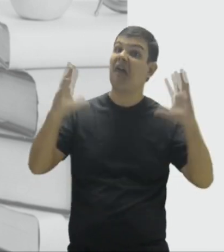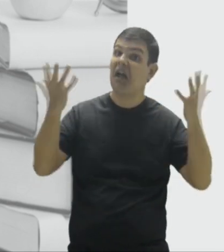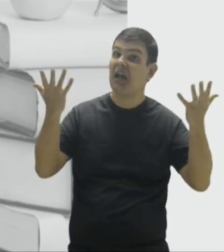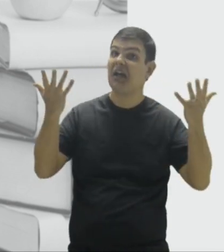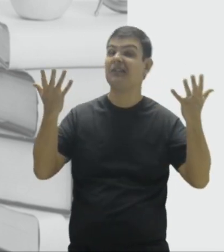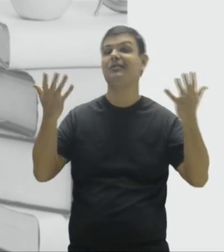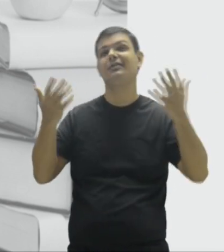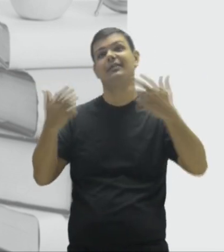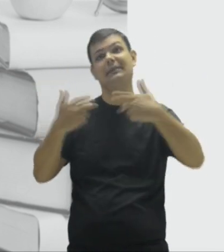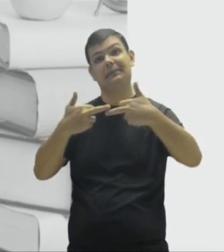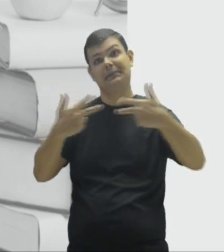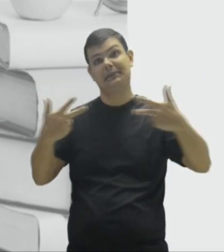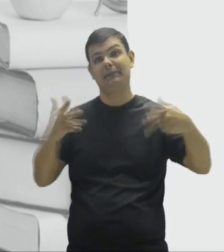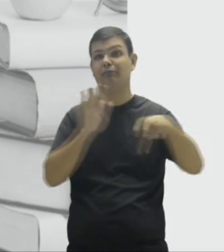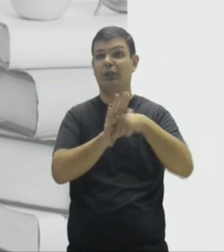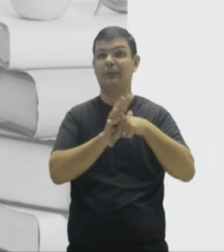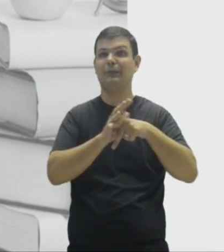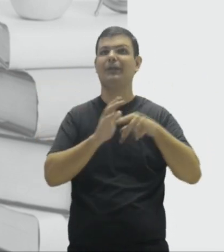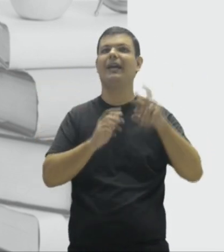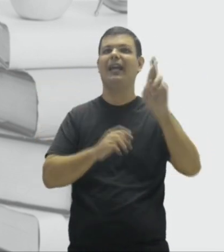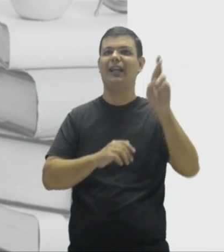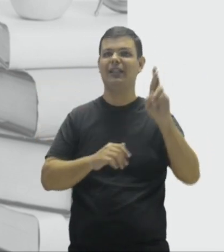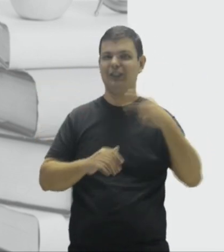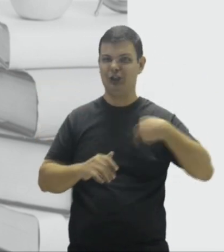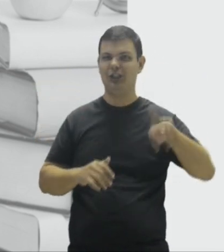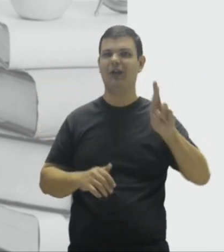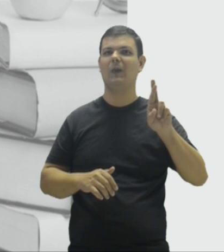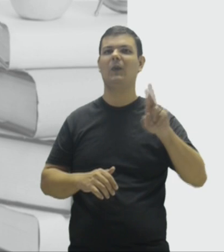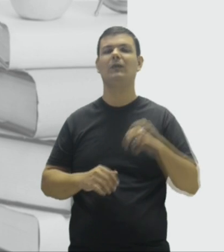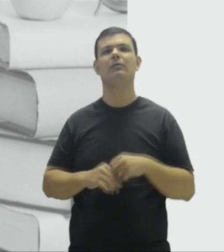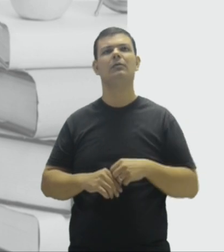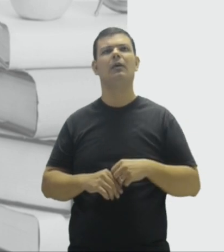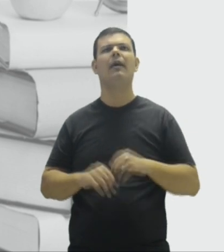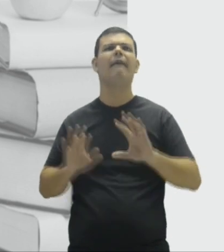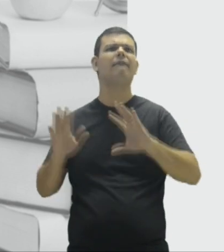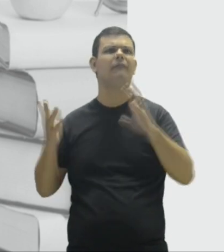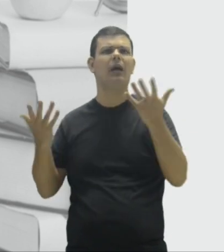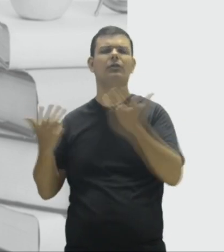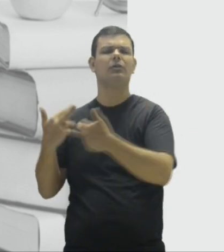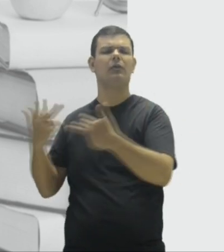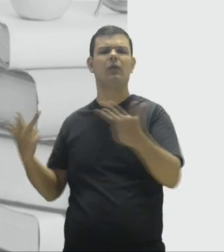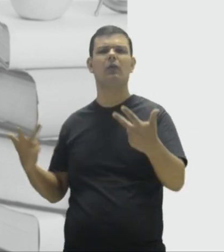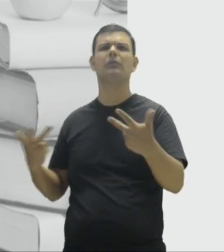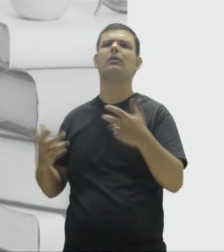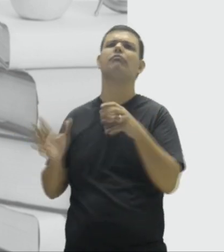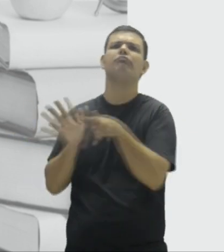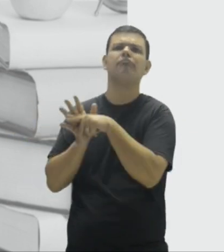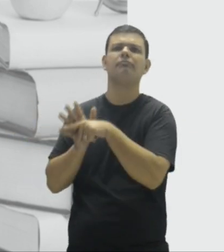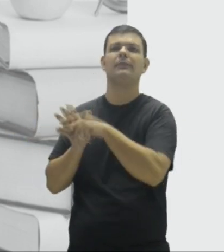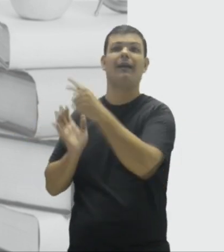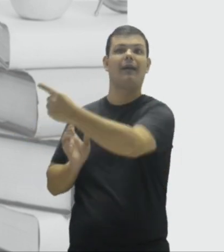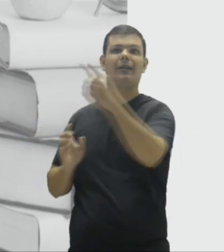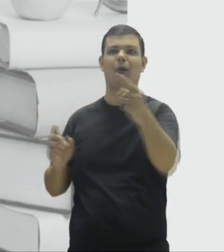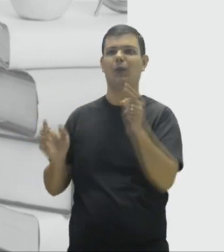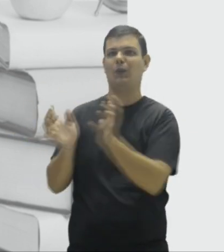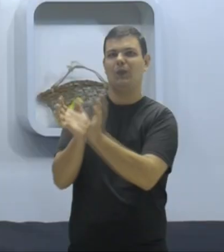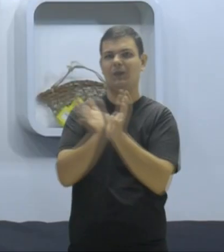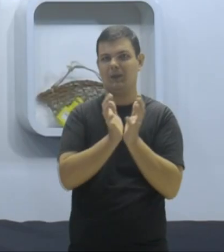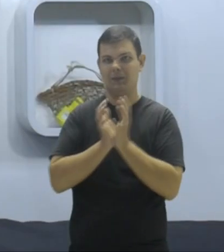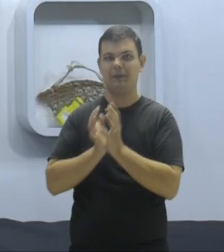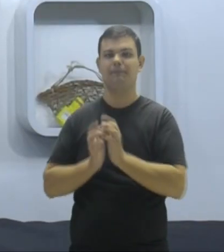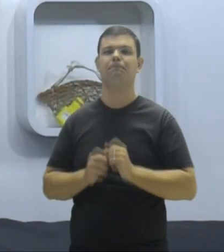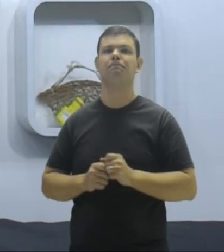religiosas, nossos eventos culturais, tudo isso faz a diferenciação entre a nossa cultura. Outro